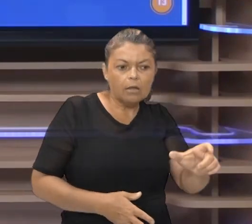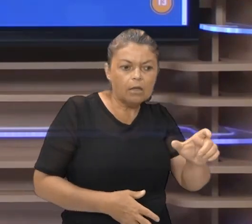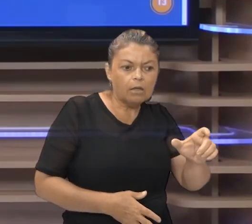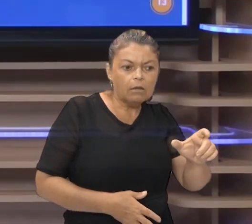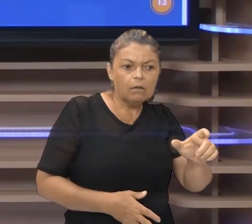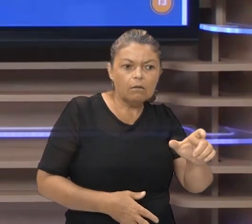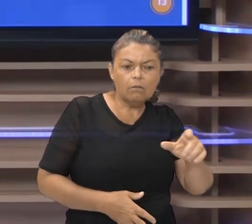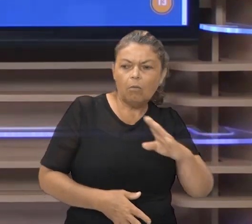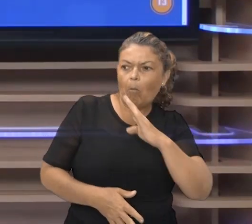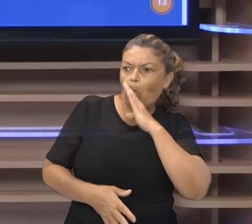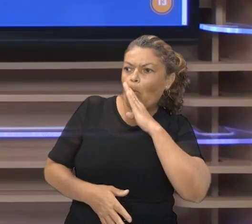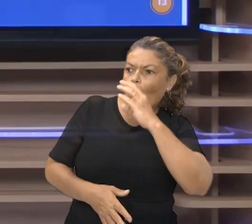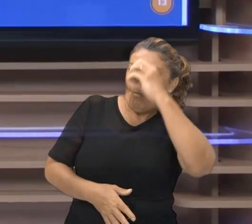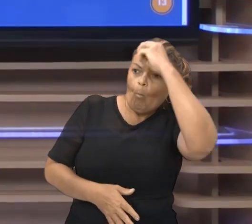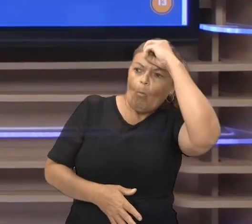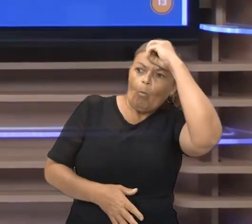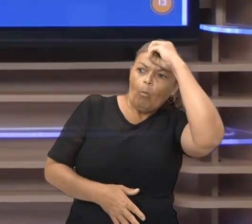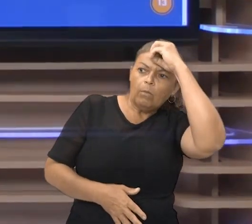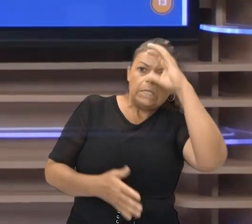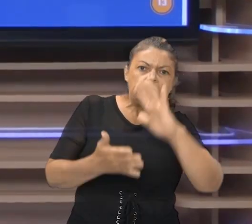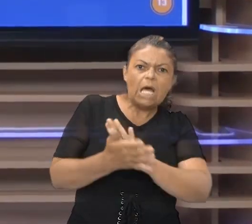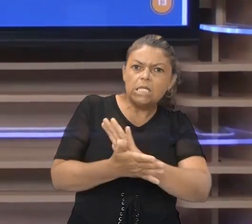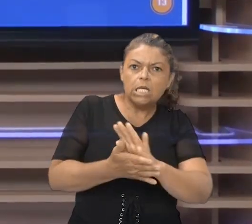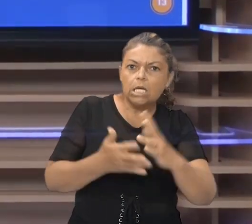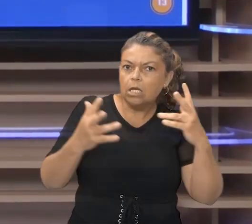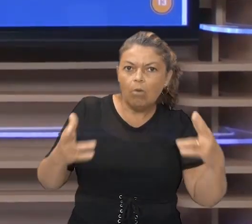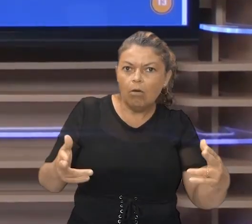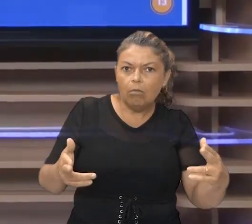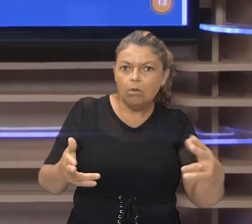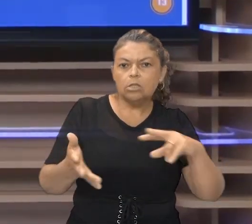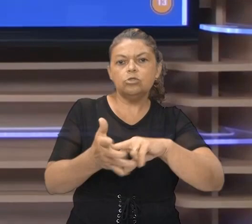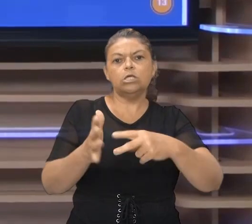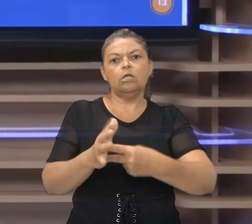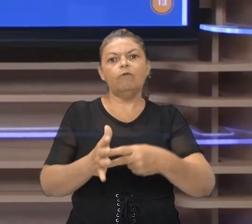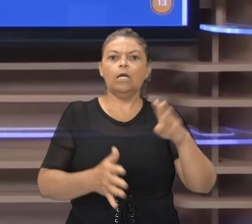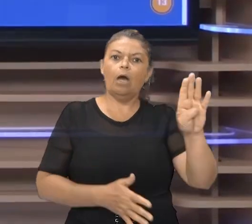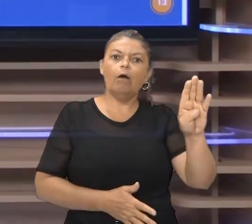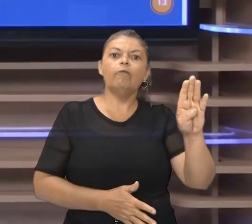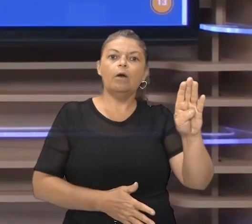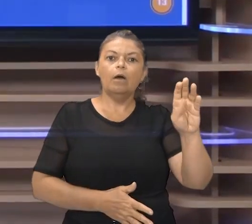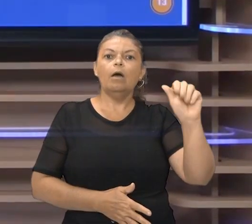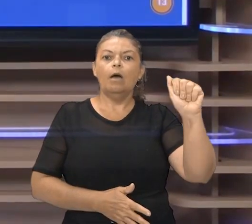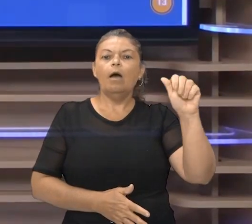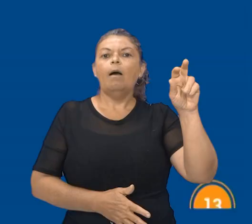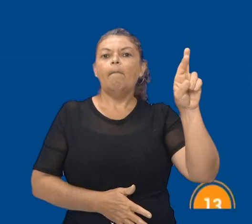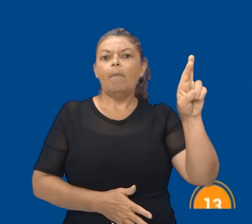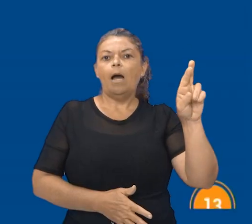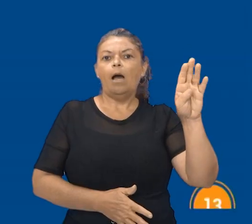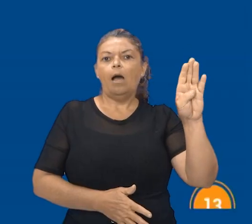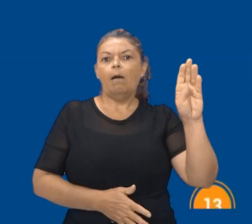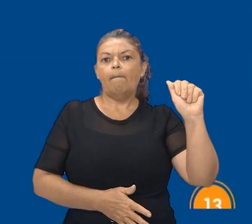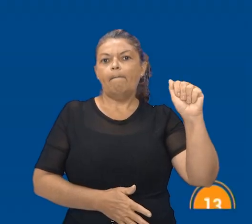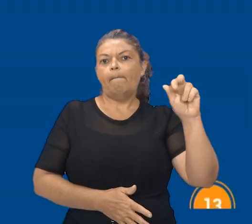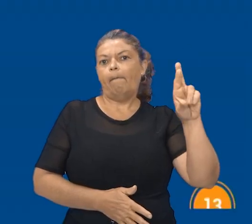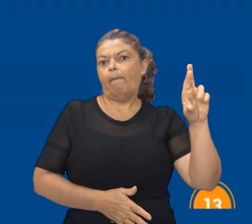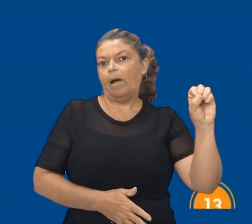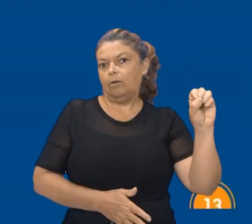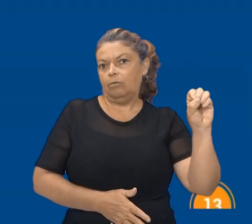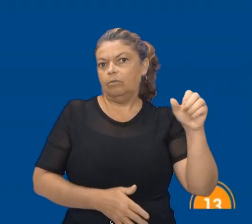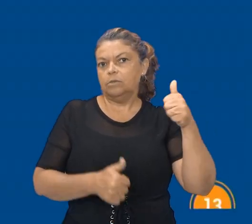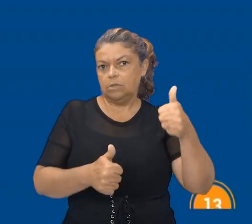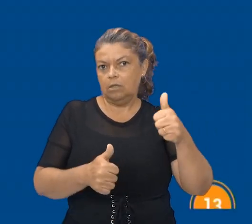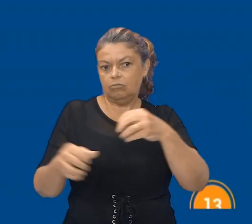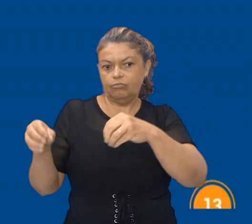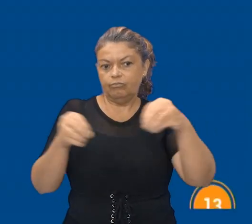romanos chamavam todos aqueles povos que não faziam parte ali do seu processo histórico. Tá bom? Então as invasões bárbaras, elas